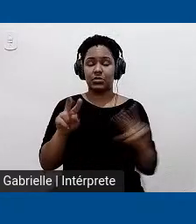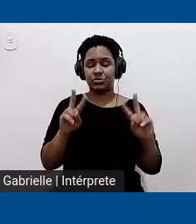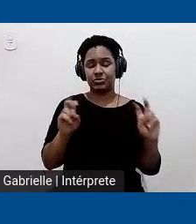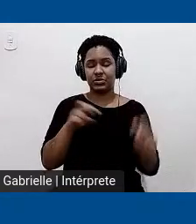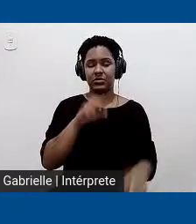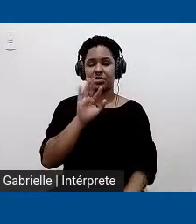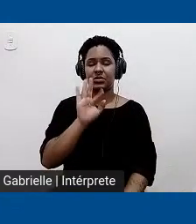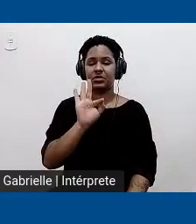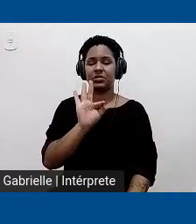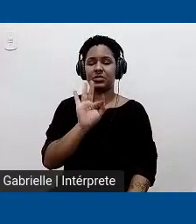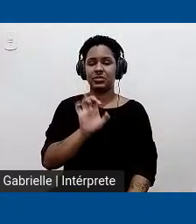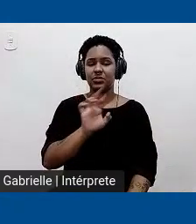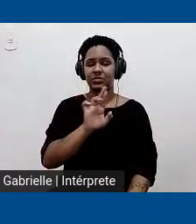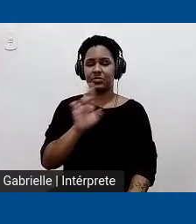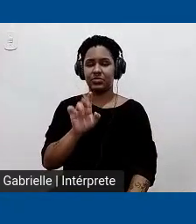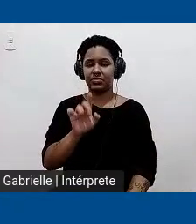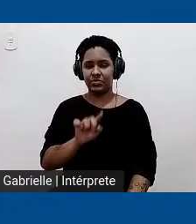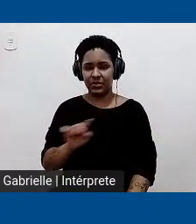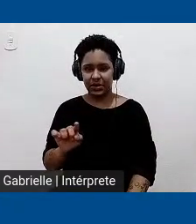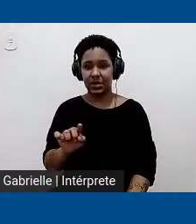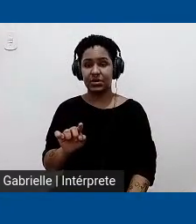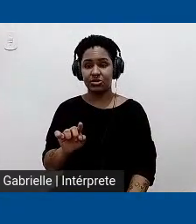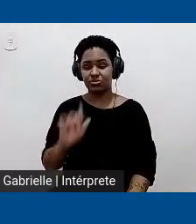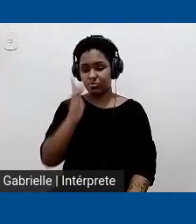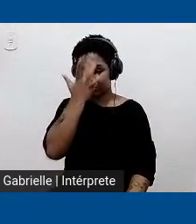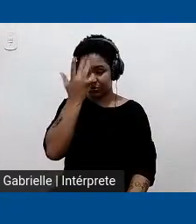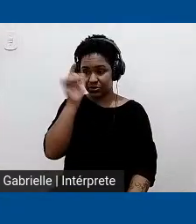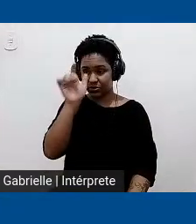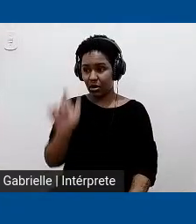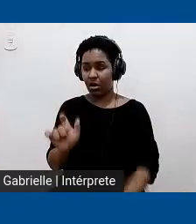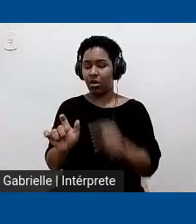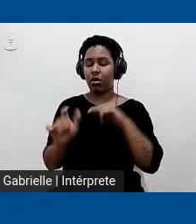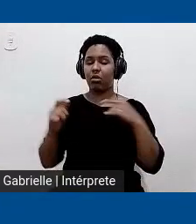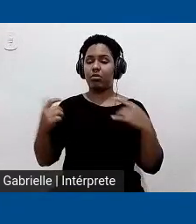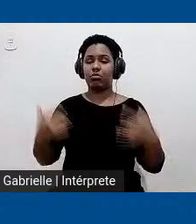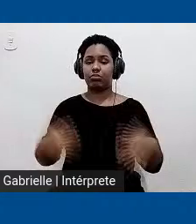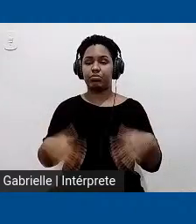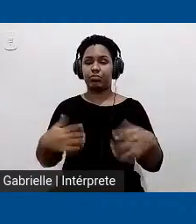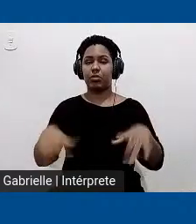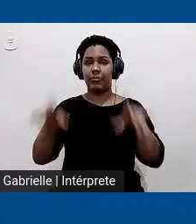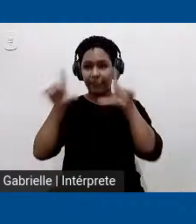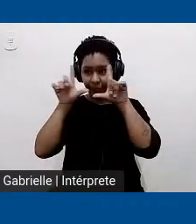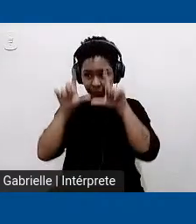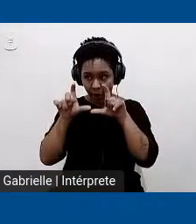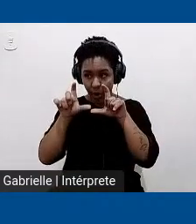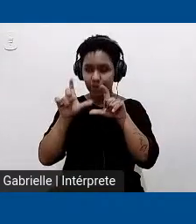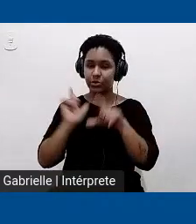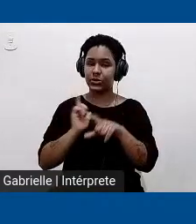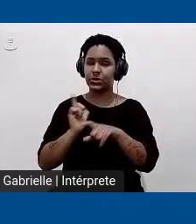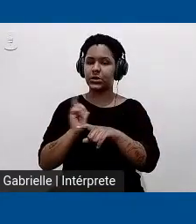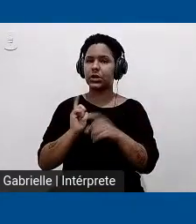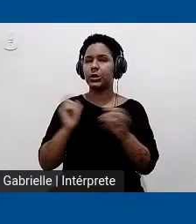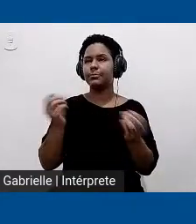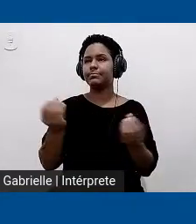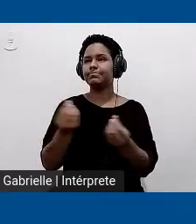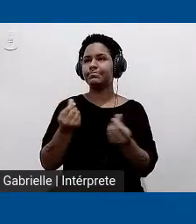é uma pessoa que surge quando a fotografia está assim mais madura,